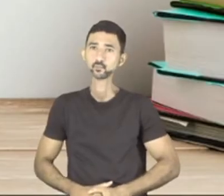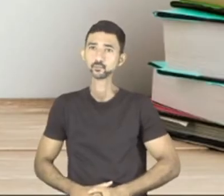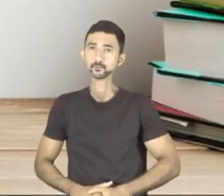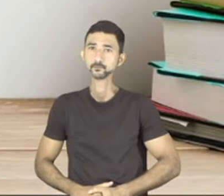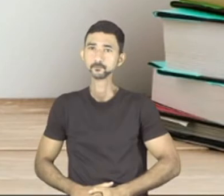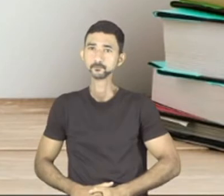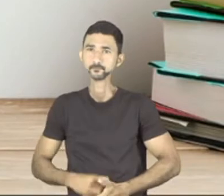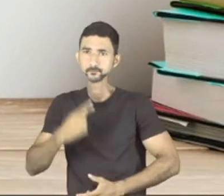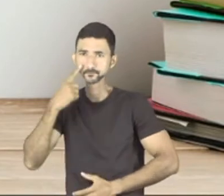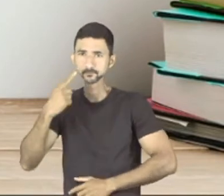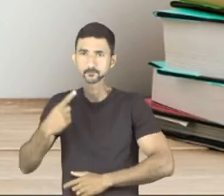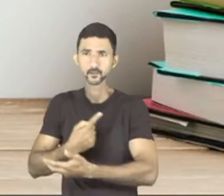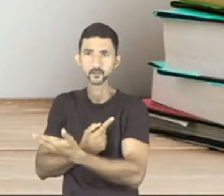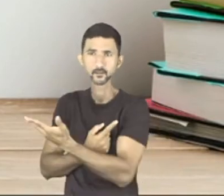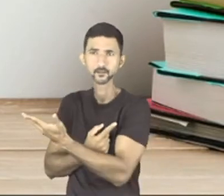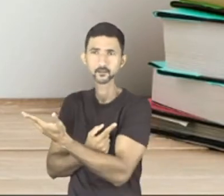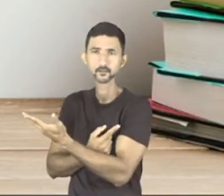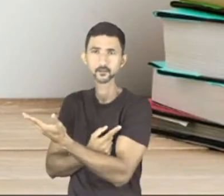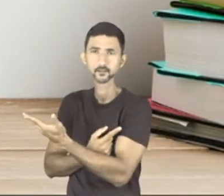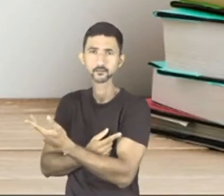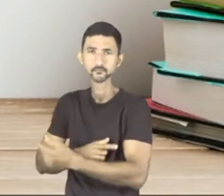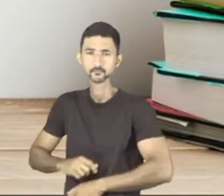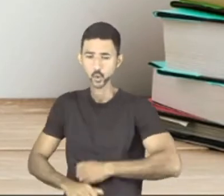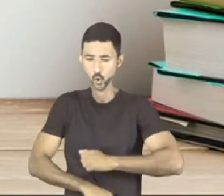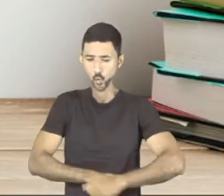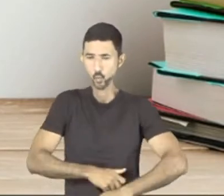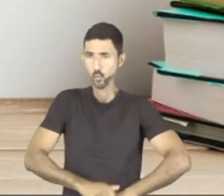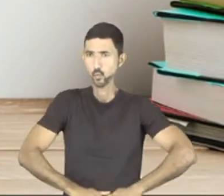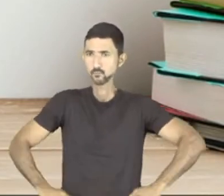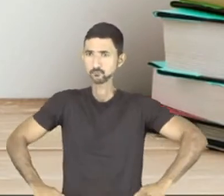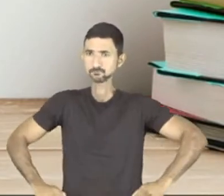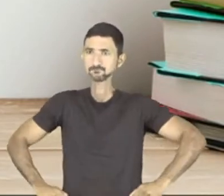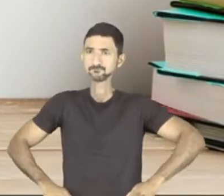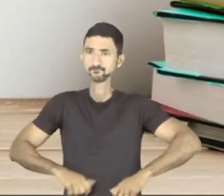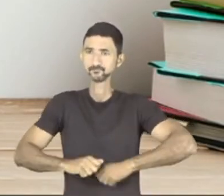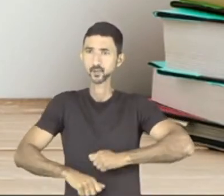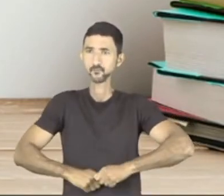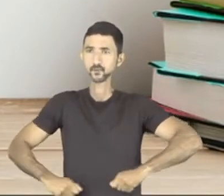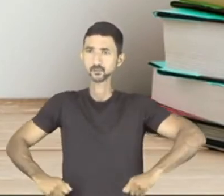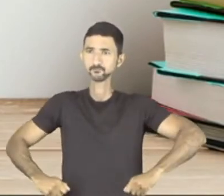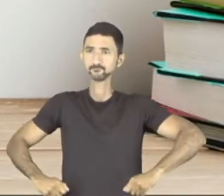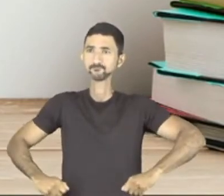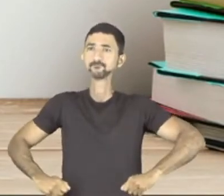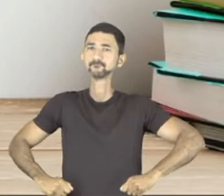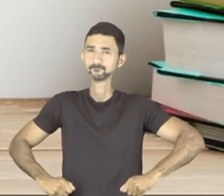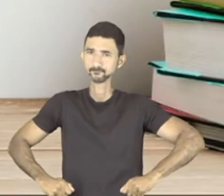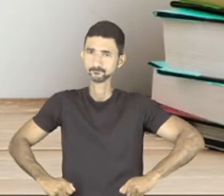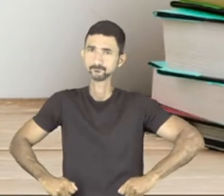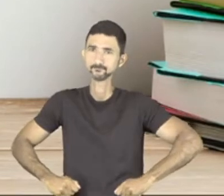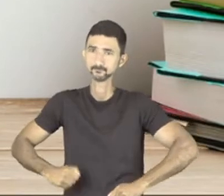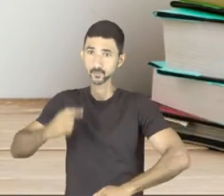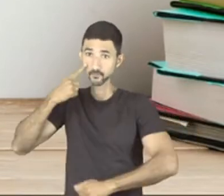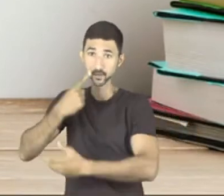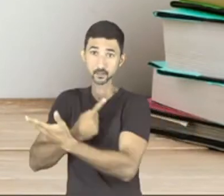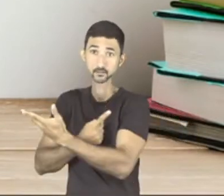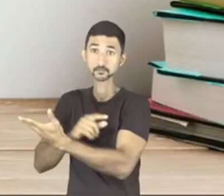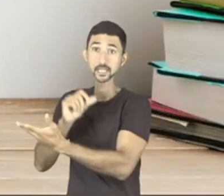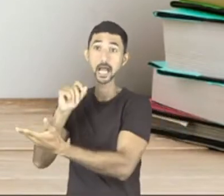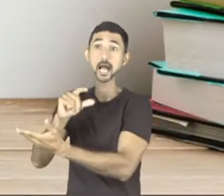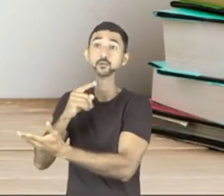Estão conseguindo observar que os lutadores eles estão utilizando faixas? A gente consegue visualizar a faixa do lutador de azul,